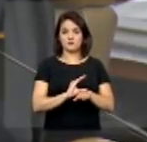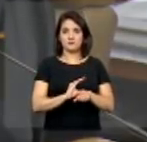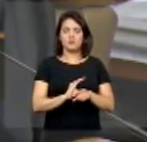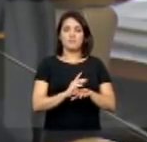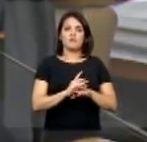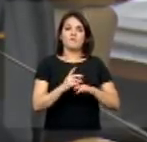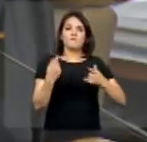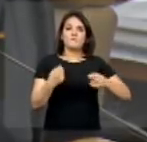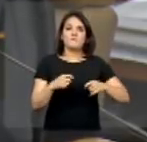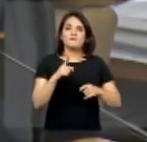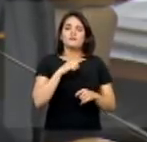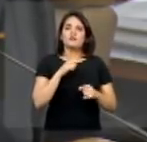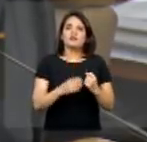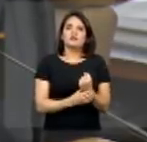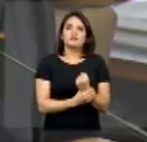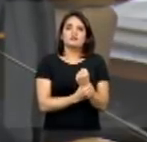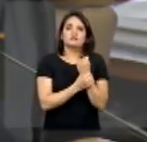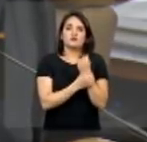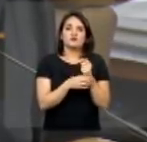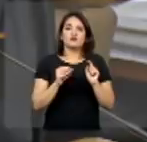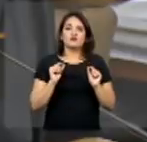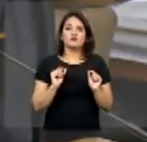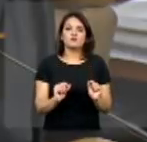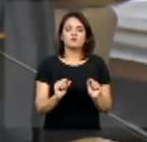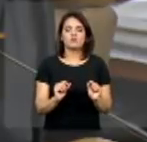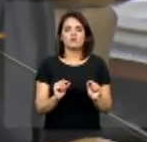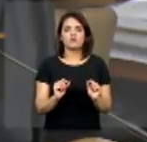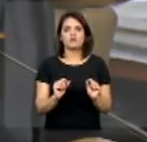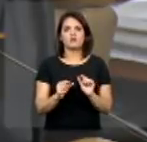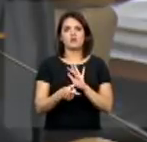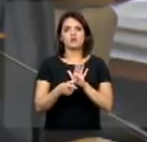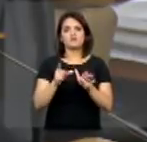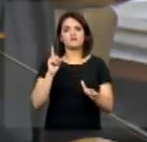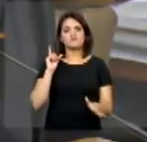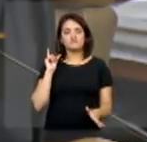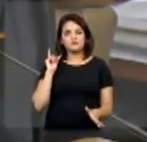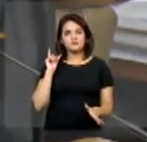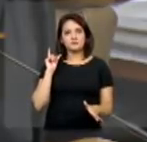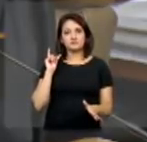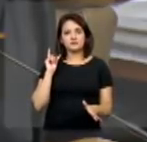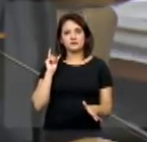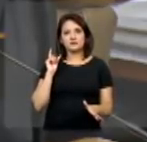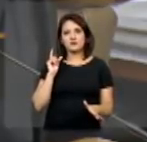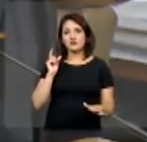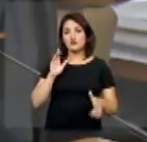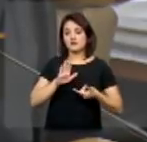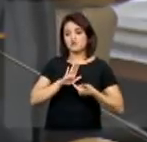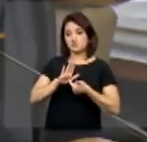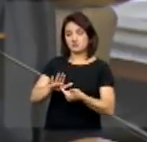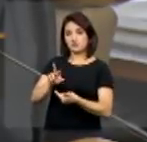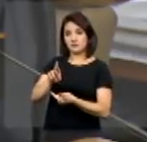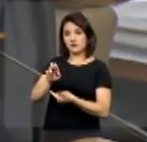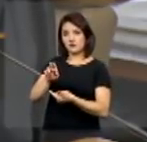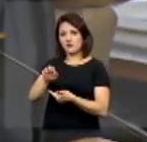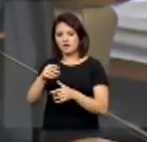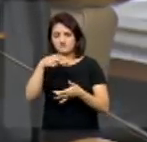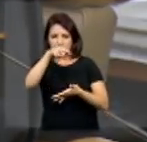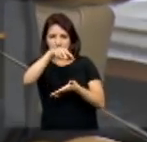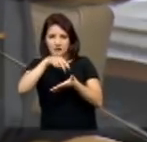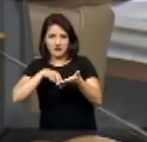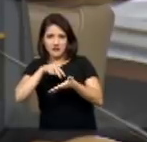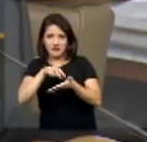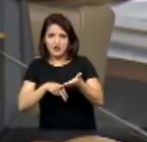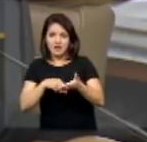ser assegurada prévia essência ao agente implicado permitindo inclusive a respectiva atividade